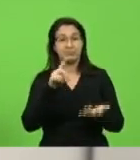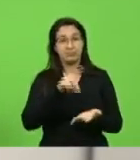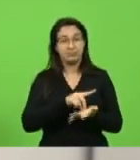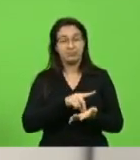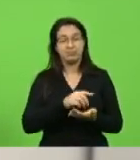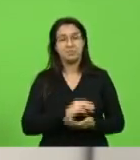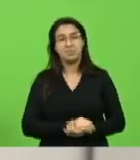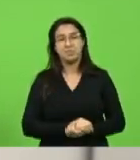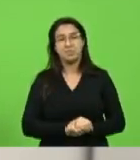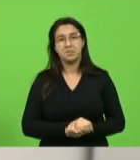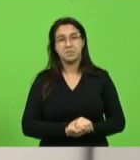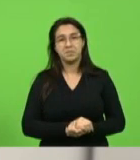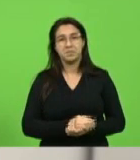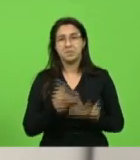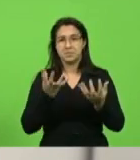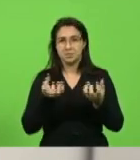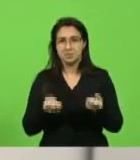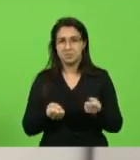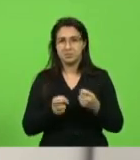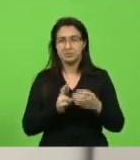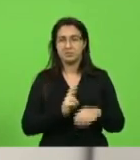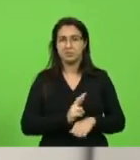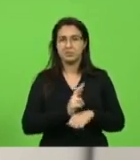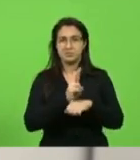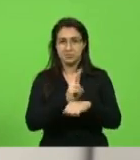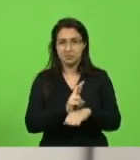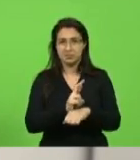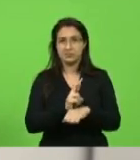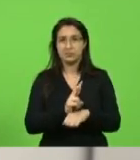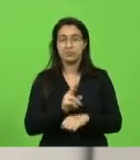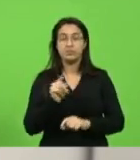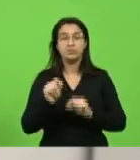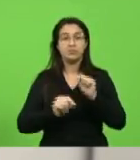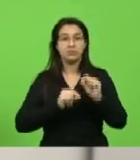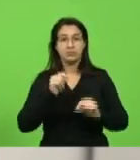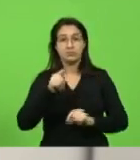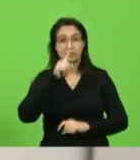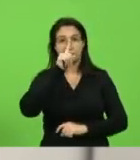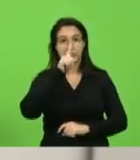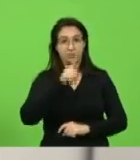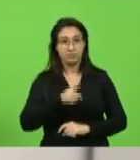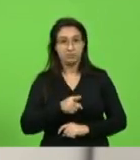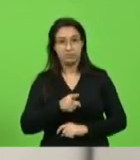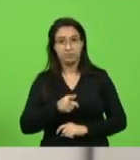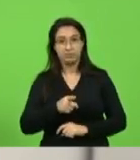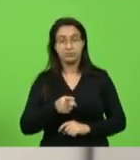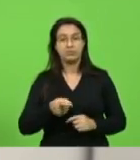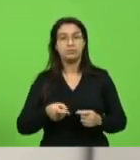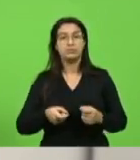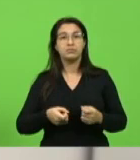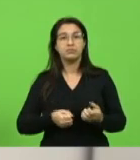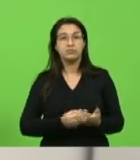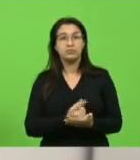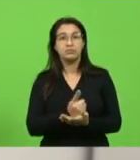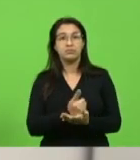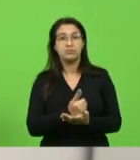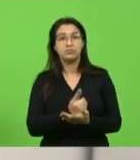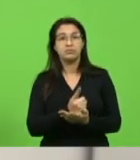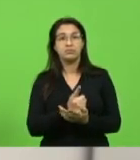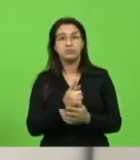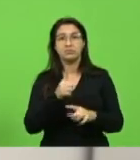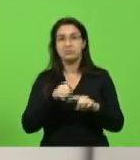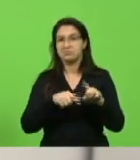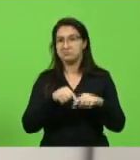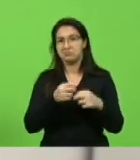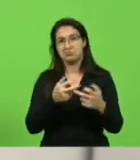da admissibilidade da representação foi a ordenação de despesas sem observância das prescrições